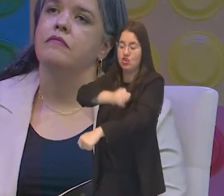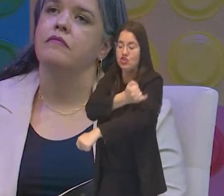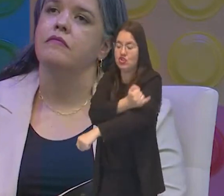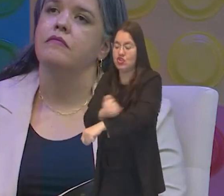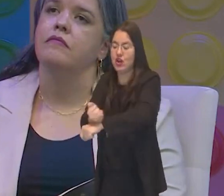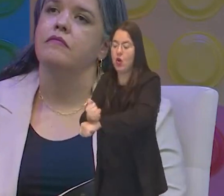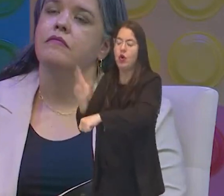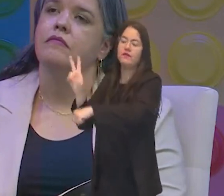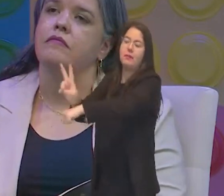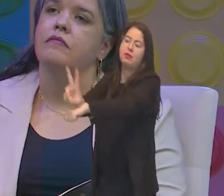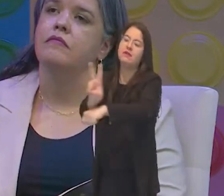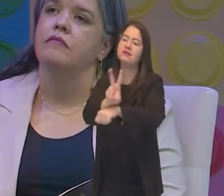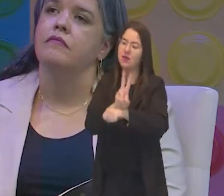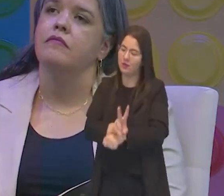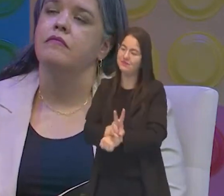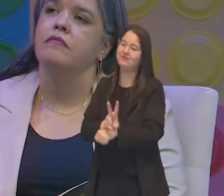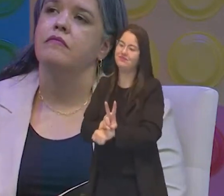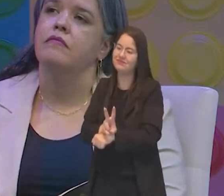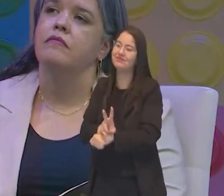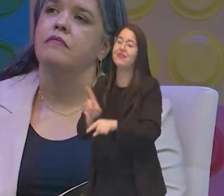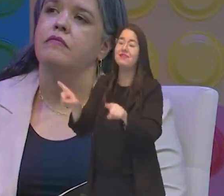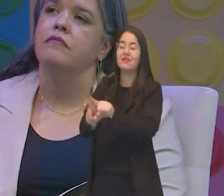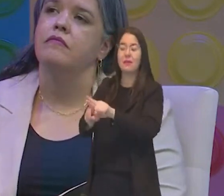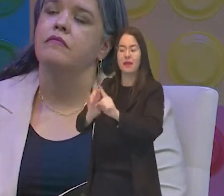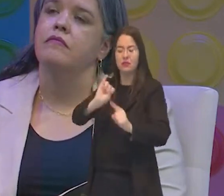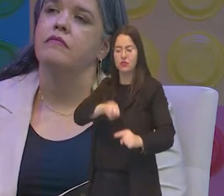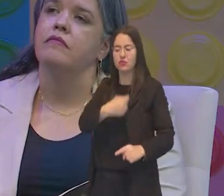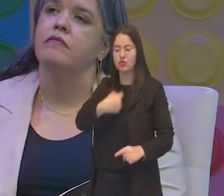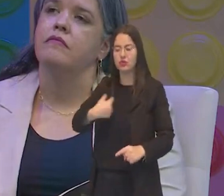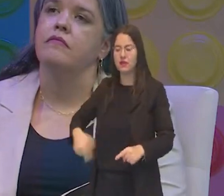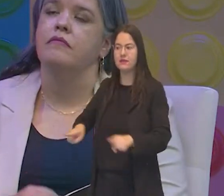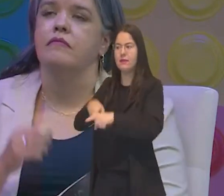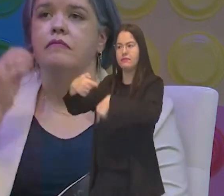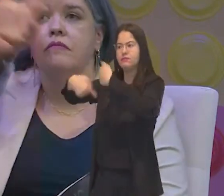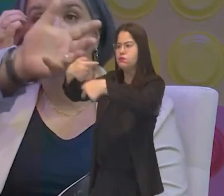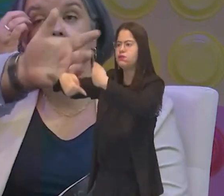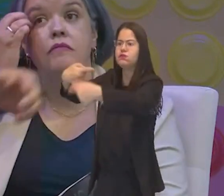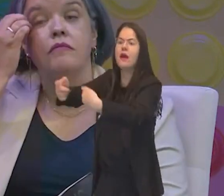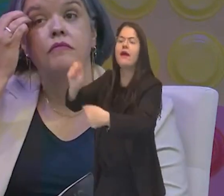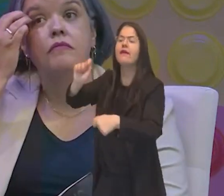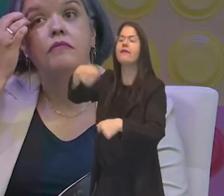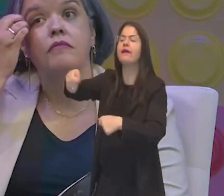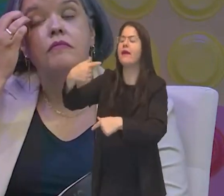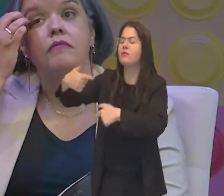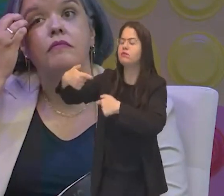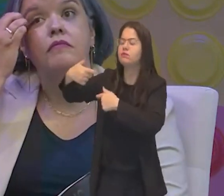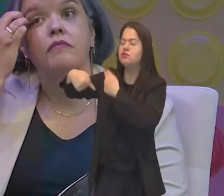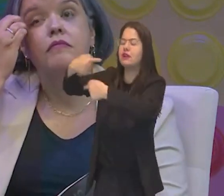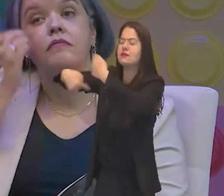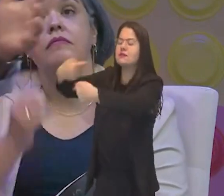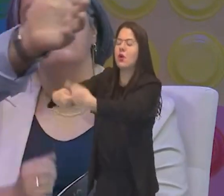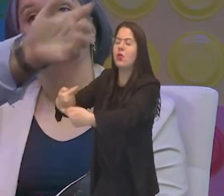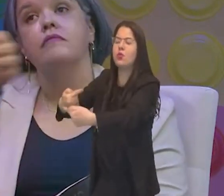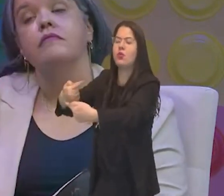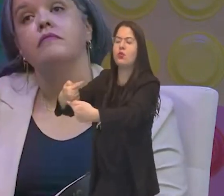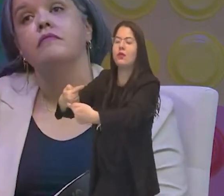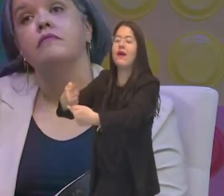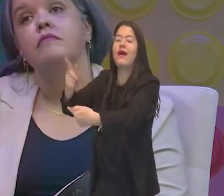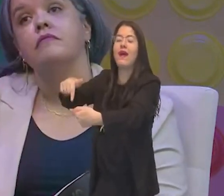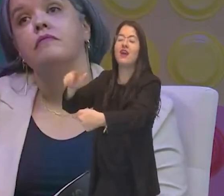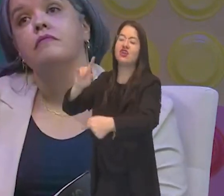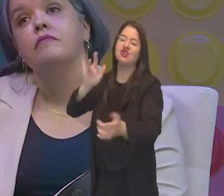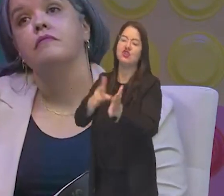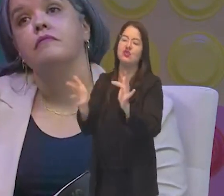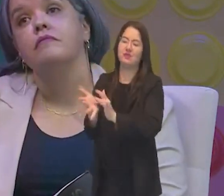guardada, e o descendente de José então pudesse vir. E quem é esse descendente? Jesus